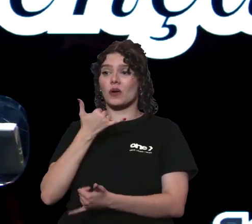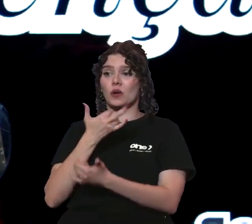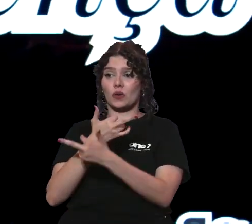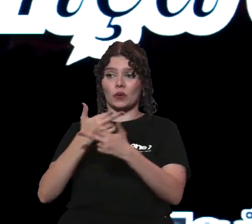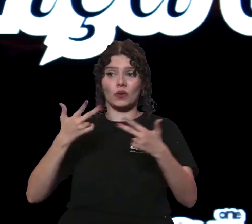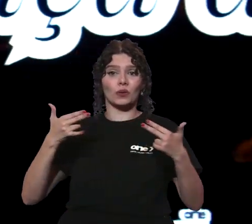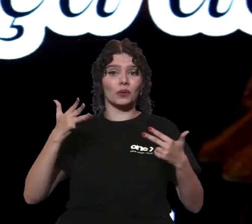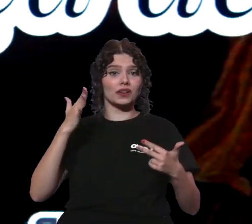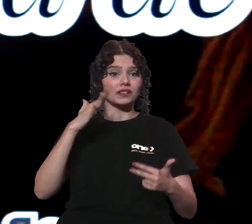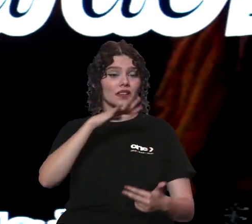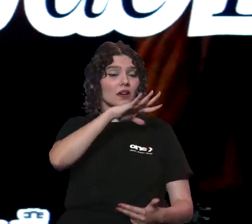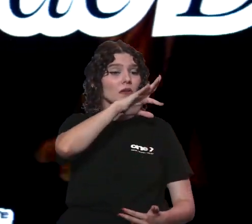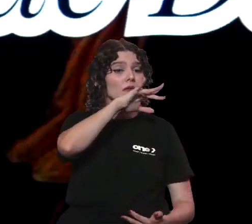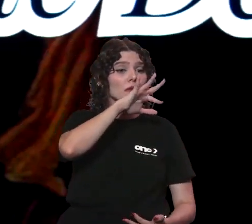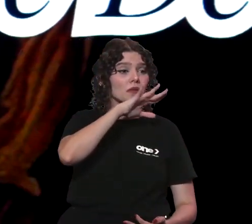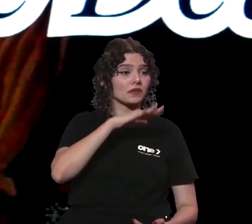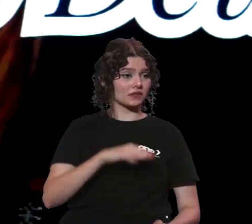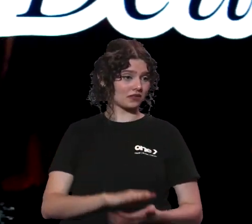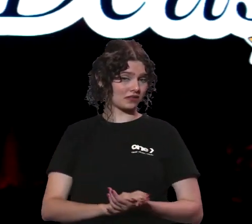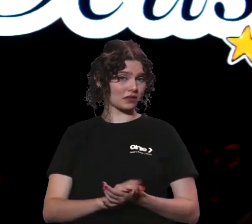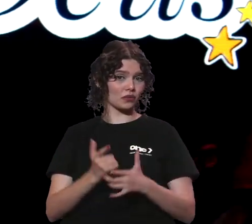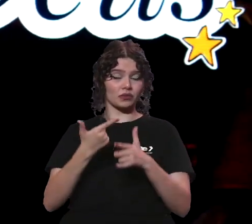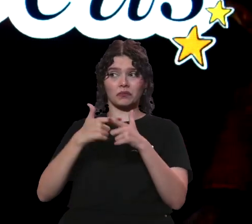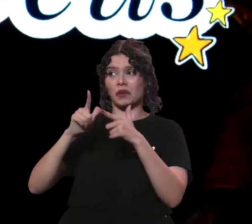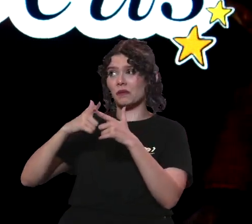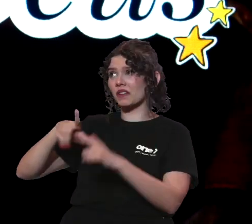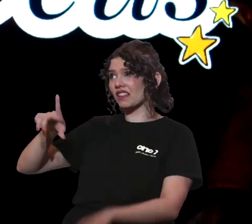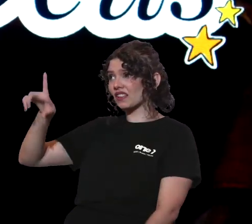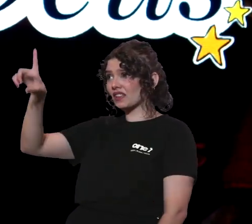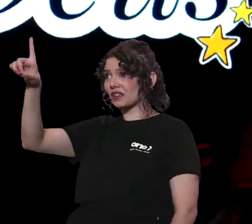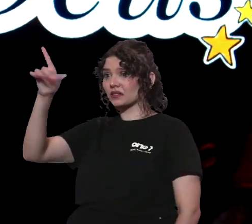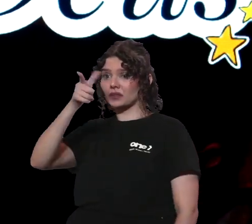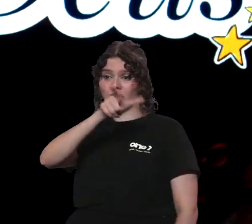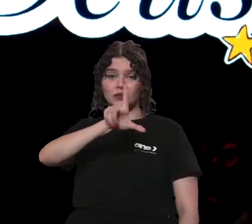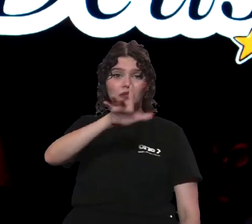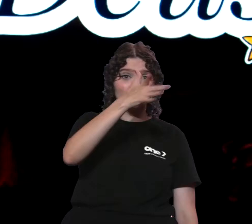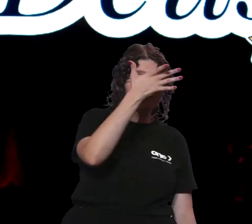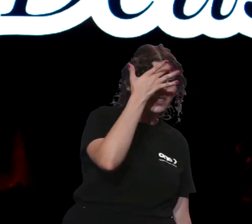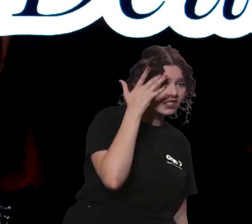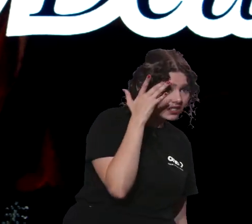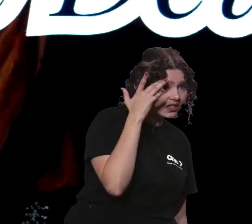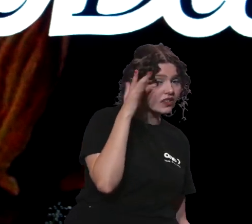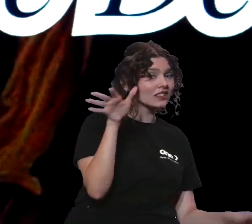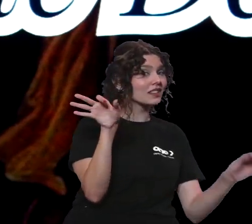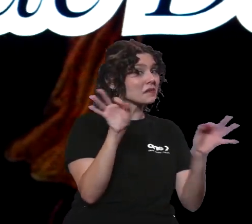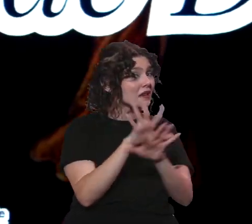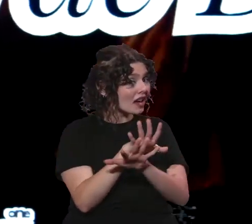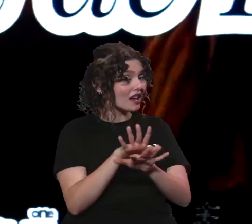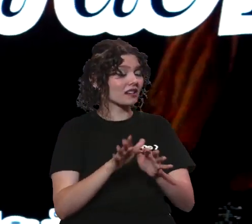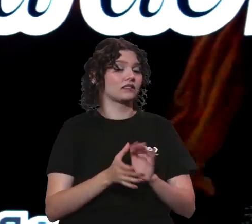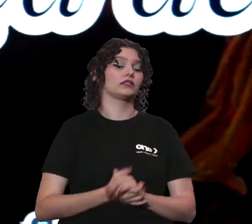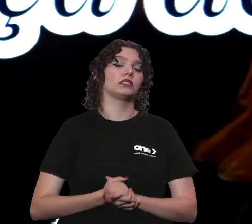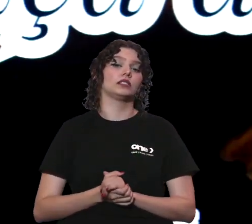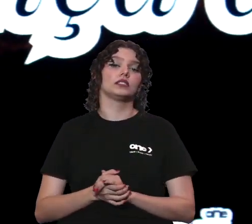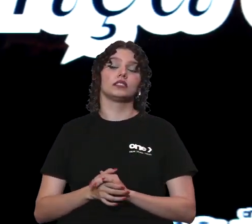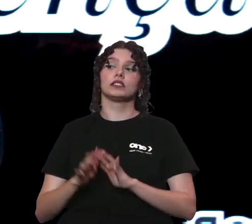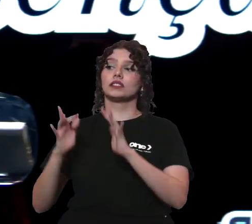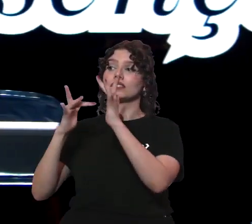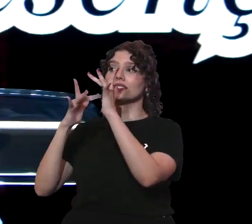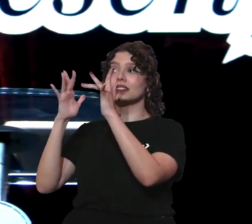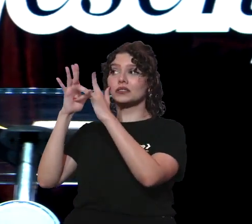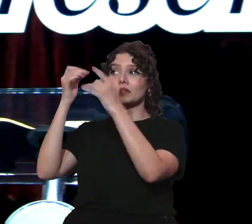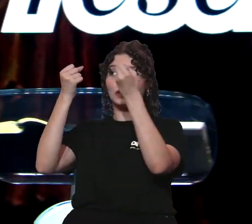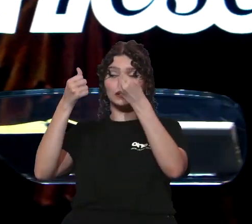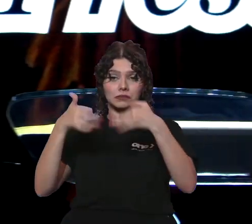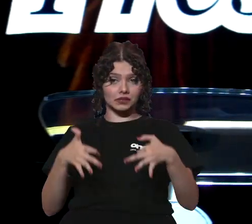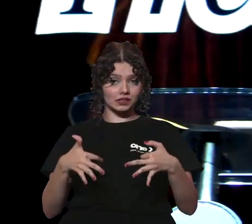Envolve resolver os problemas que eu tenho com Deus e com as outras pessoas. Tanto que Jesus